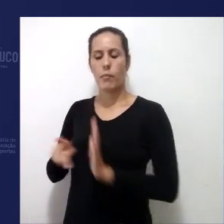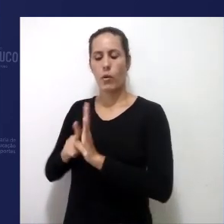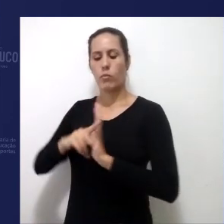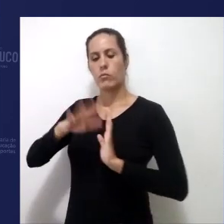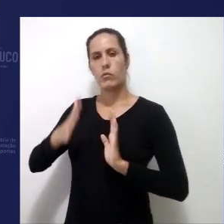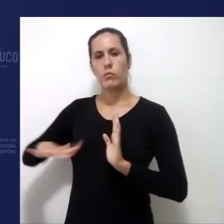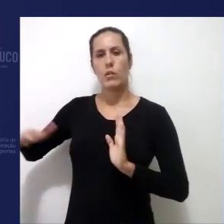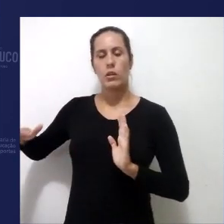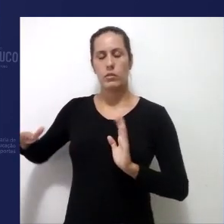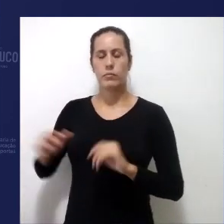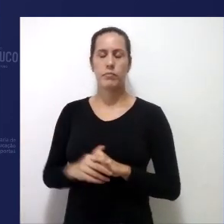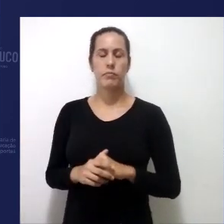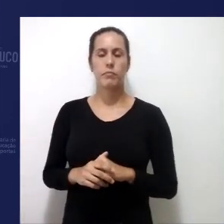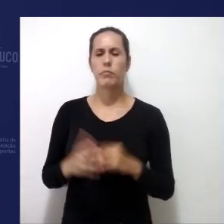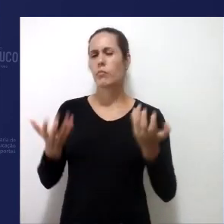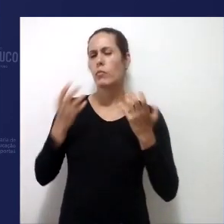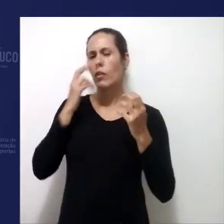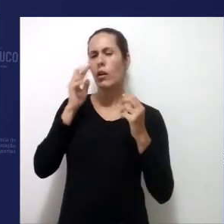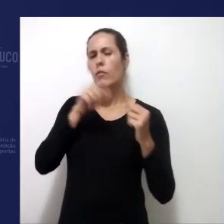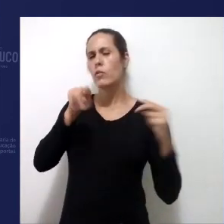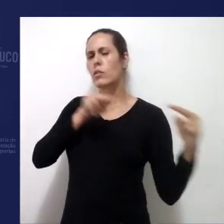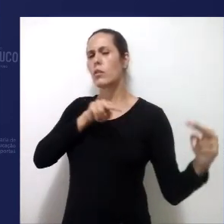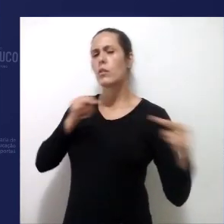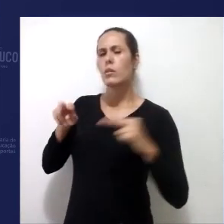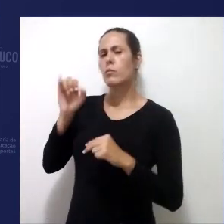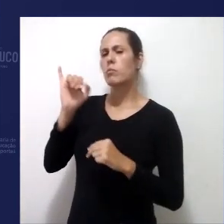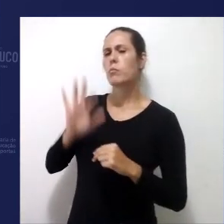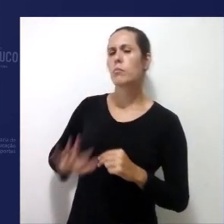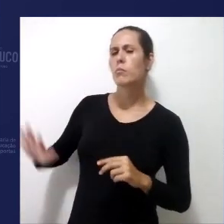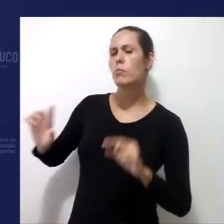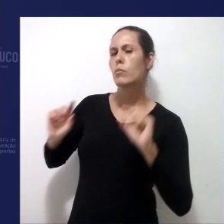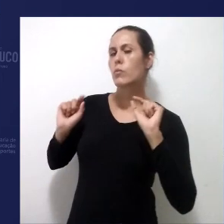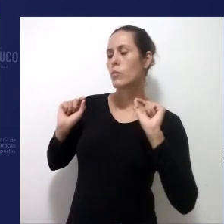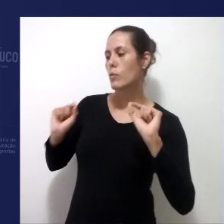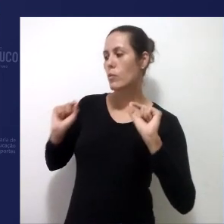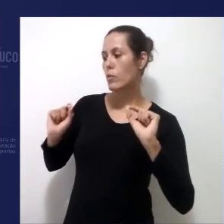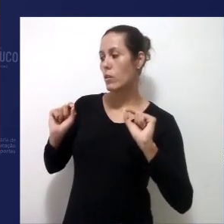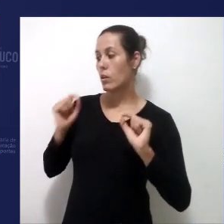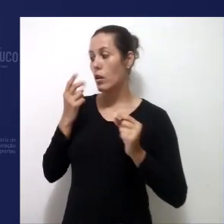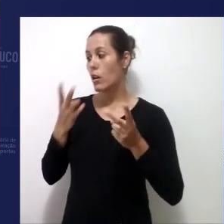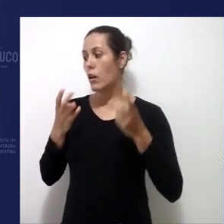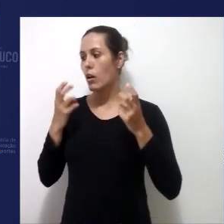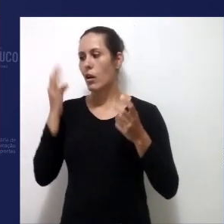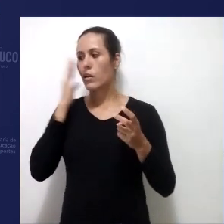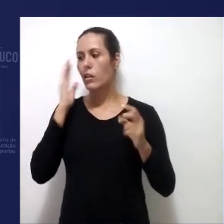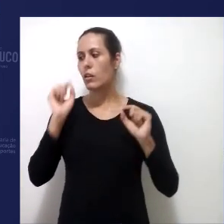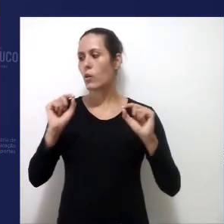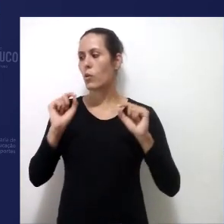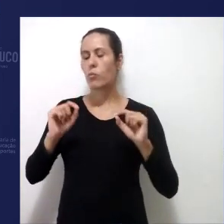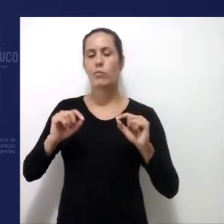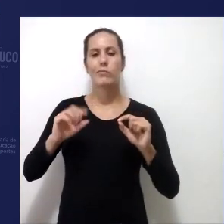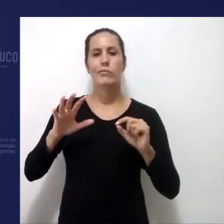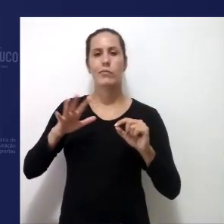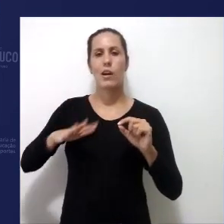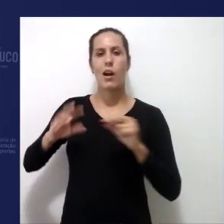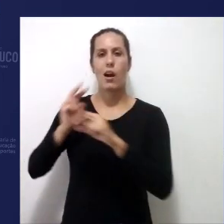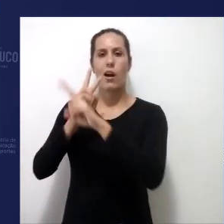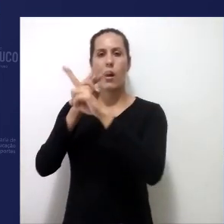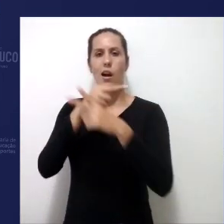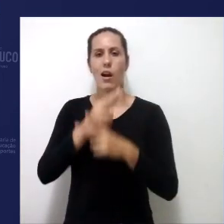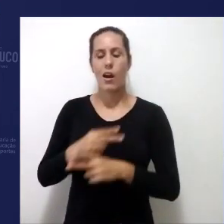fala de correntes marítimas, eu gostaria que vocês observassem aí na telinha para a gente ver essa questão das correntes